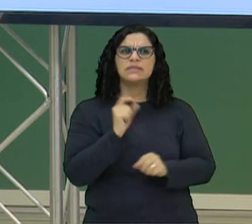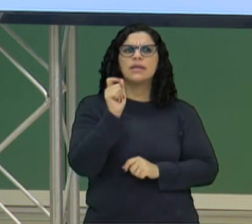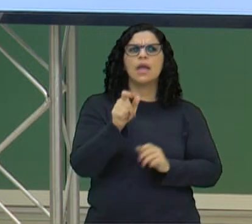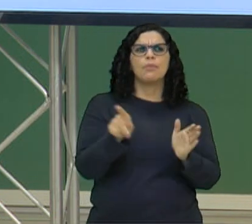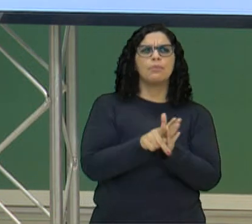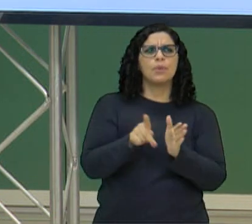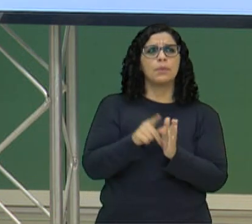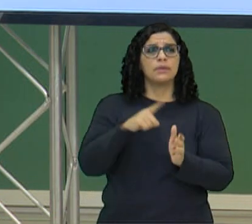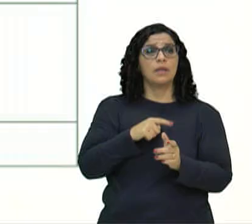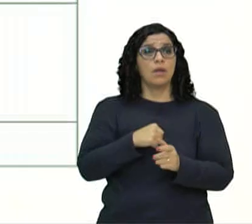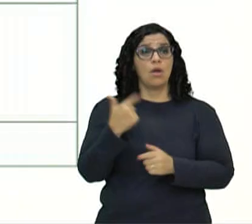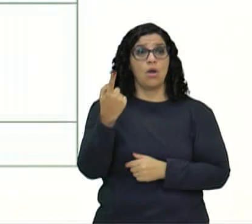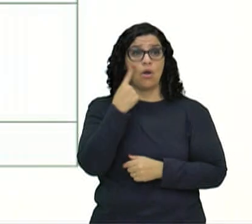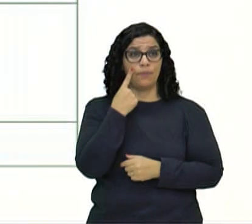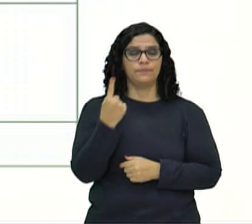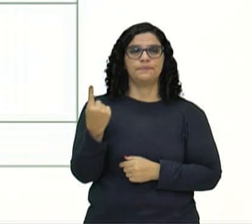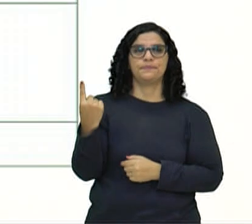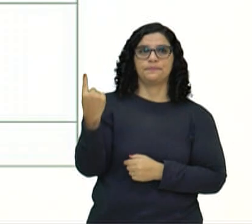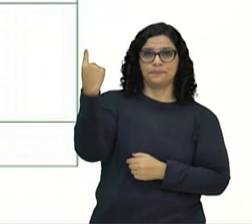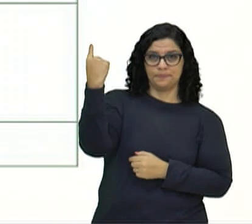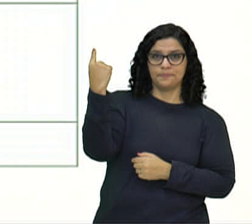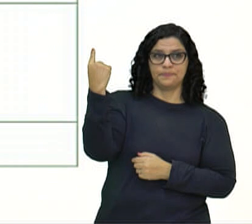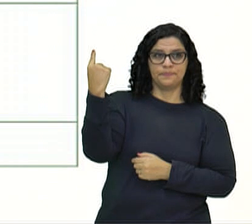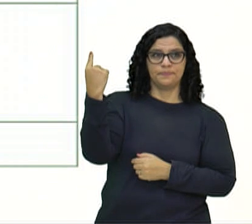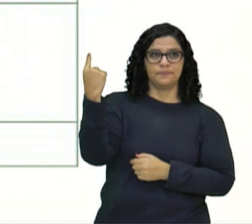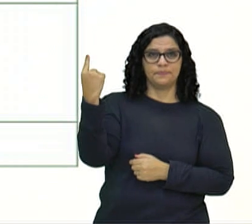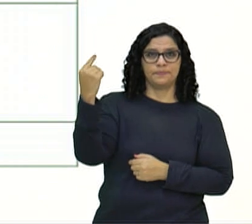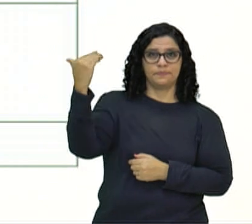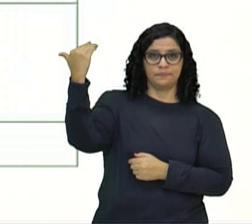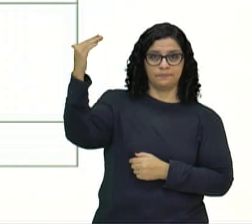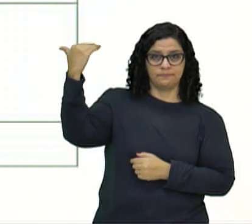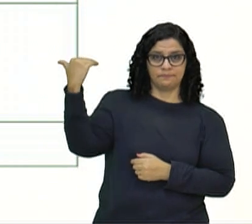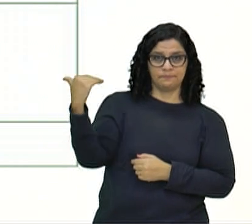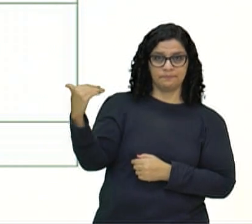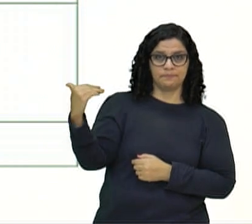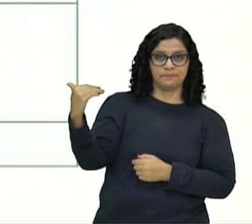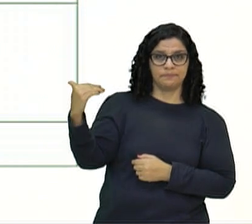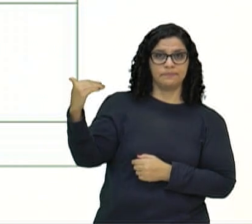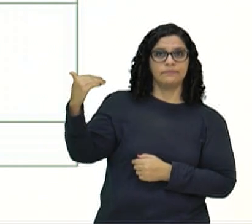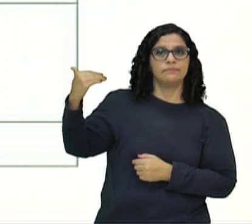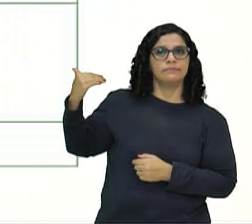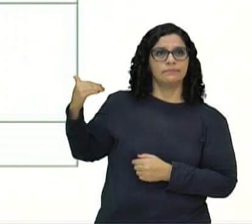estão organizados aqui? Briófitas, pteridófitas,